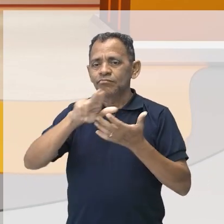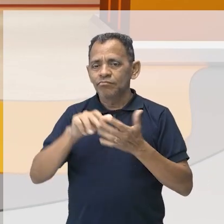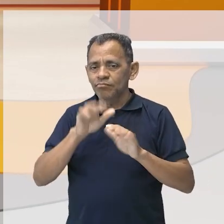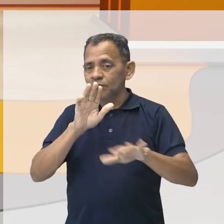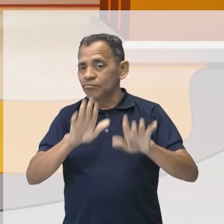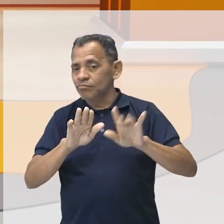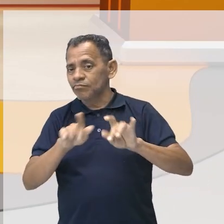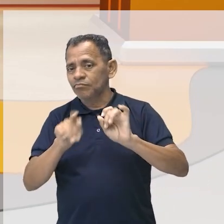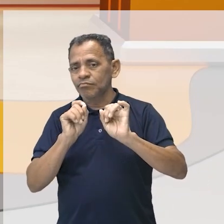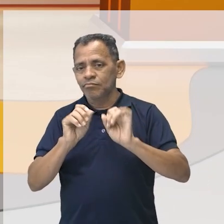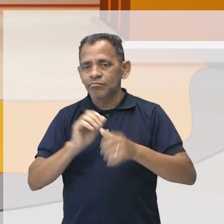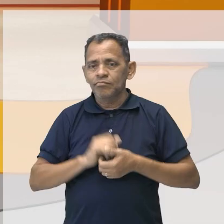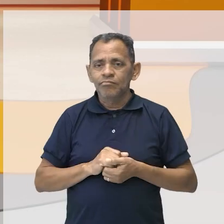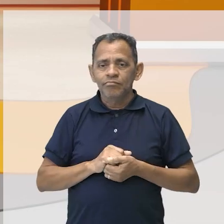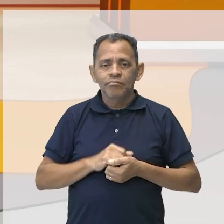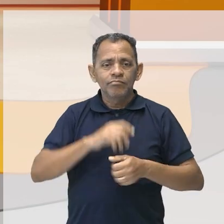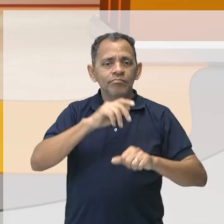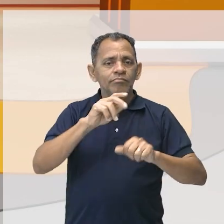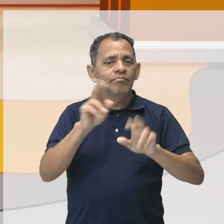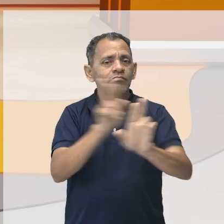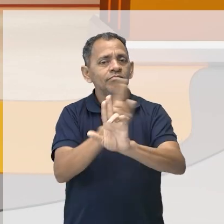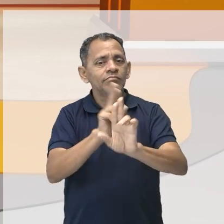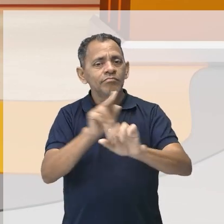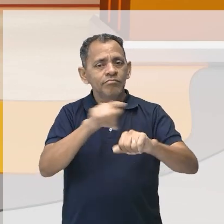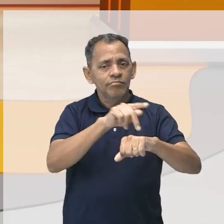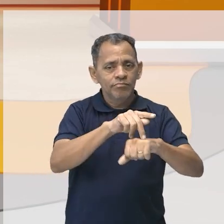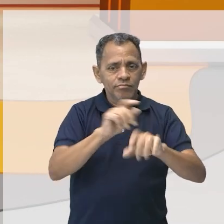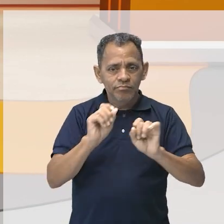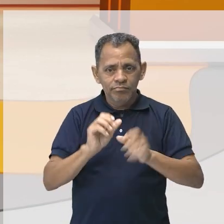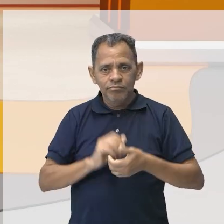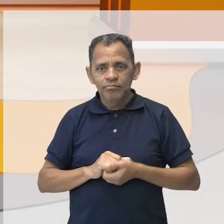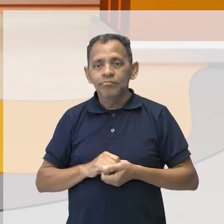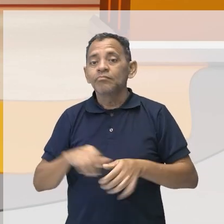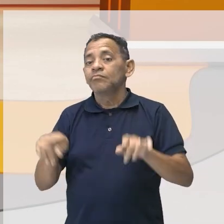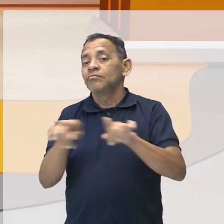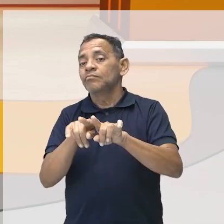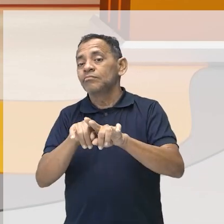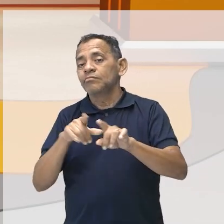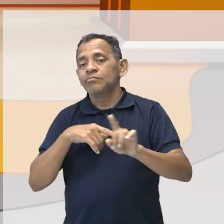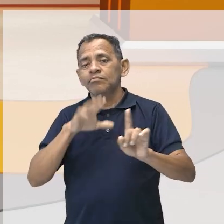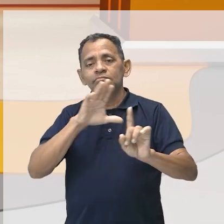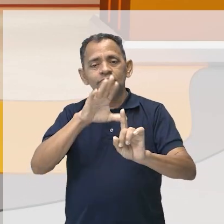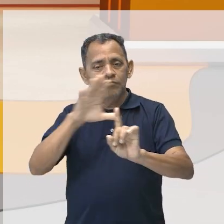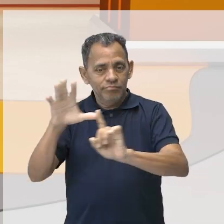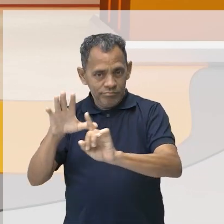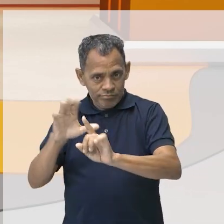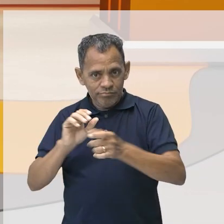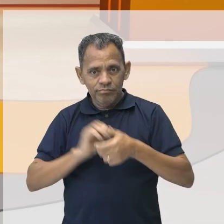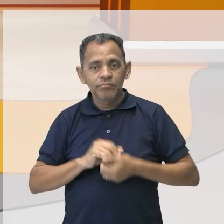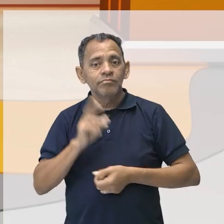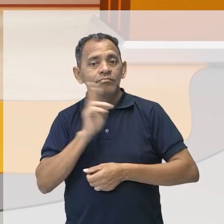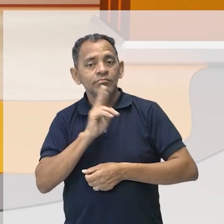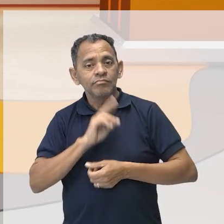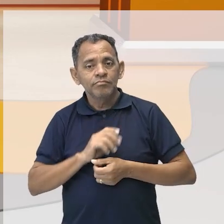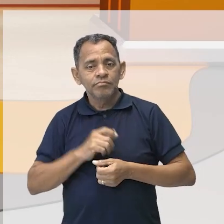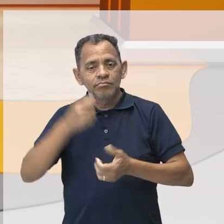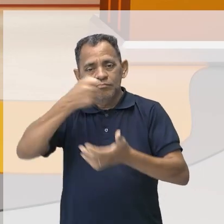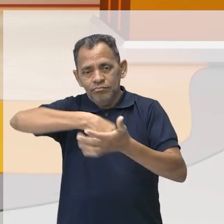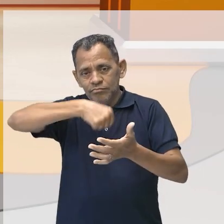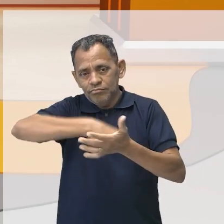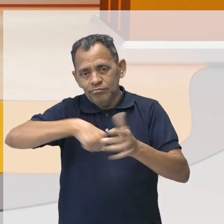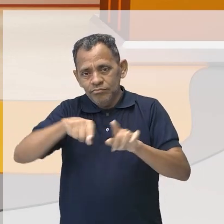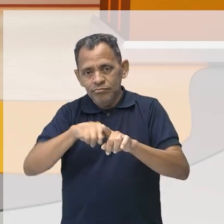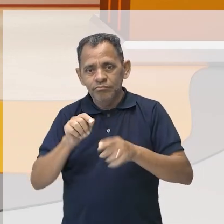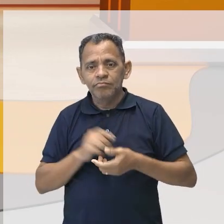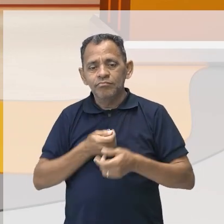aí em relação aos países? Também vamos ter aí a influência russa, gente. A luta pela hegemonia que vem